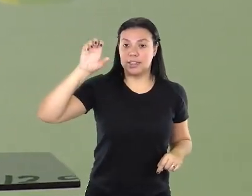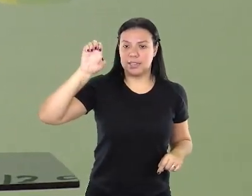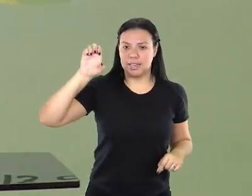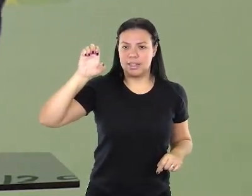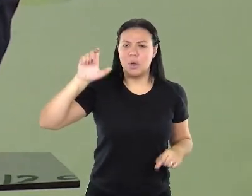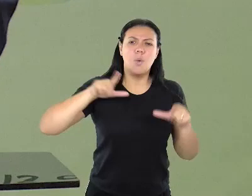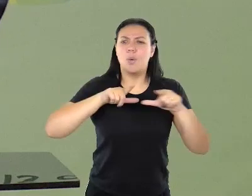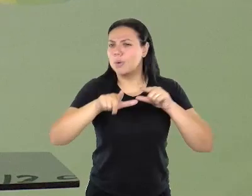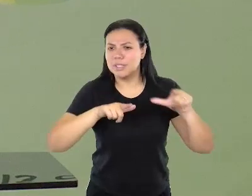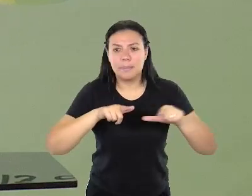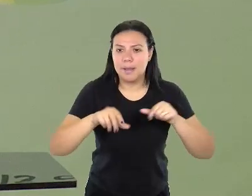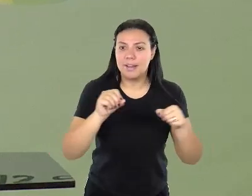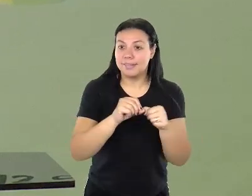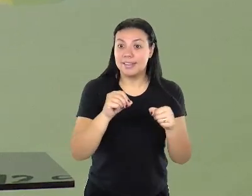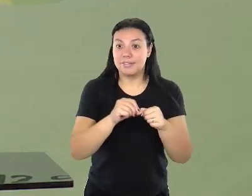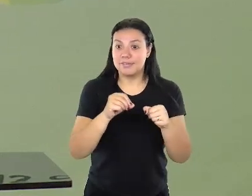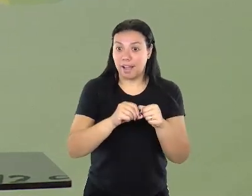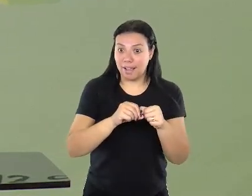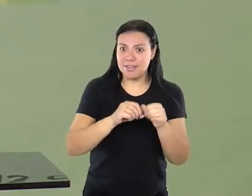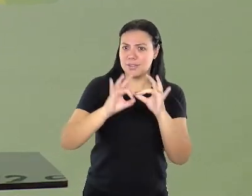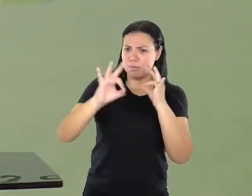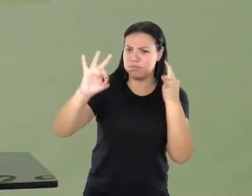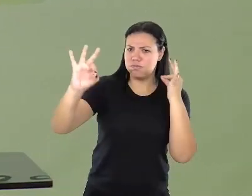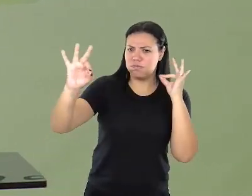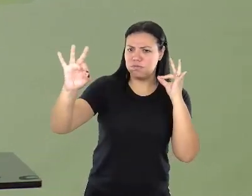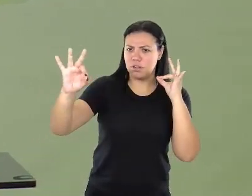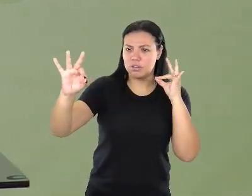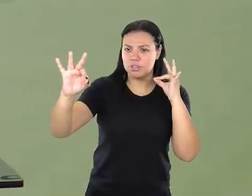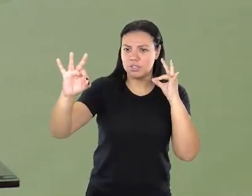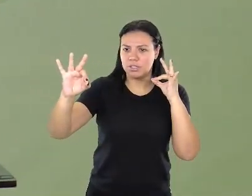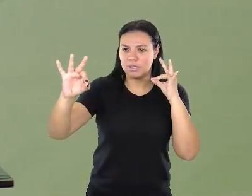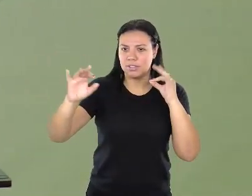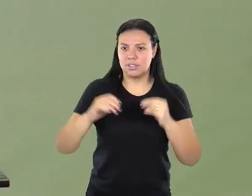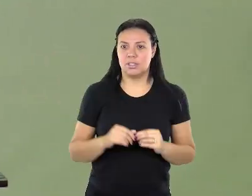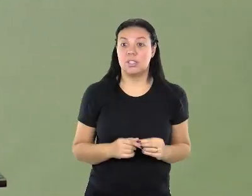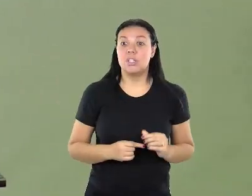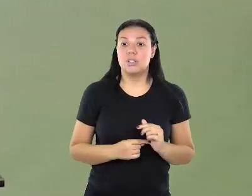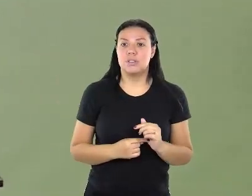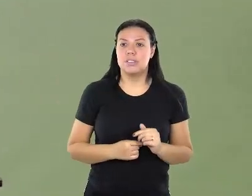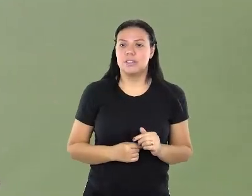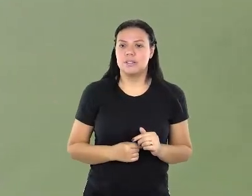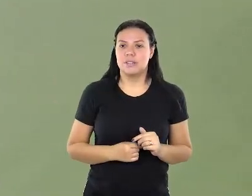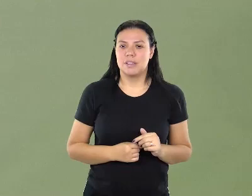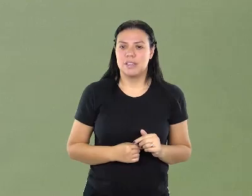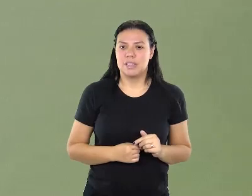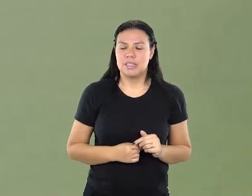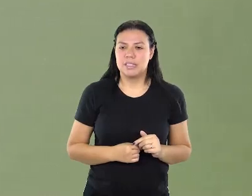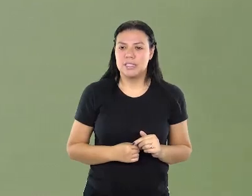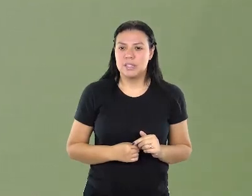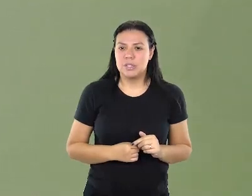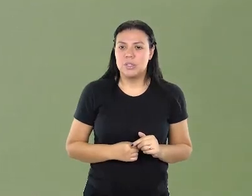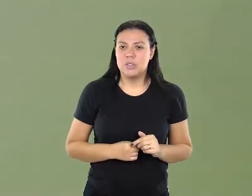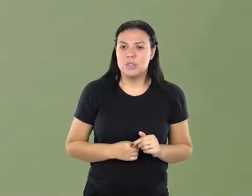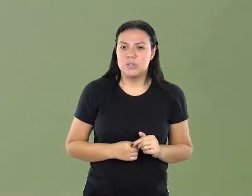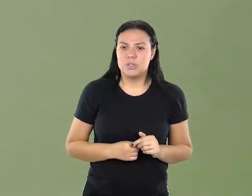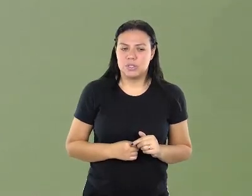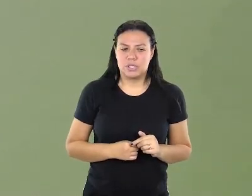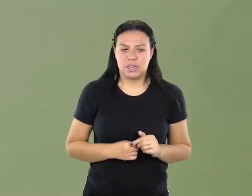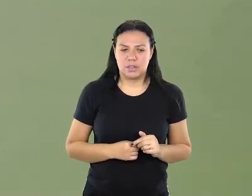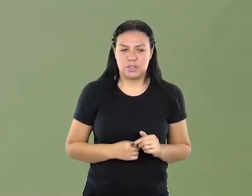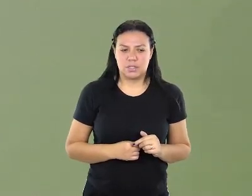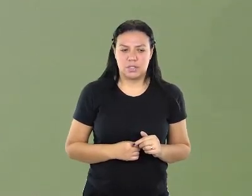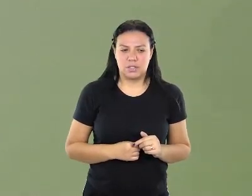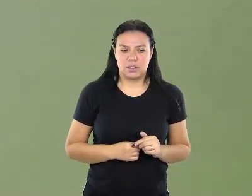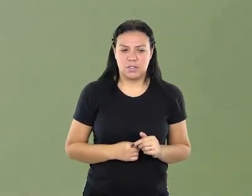o trabalho que ele está fazendo lá, de grafar o idioma, de traduzir os livros da Bíblia no